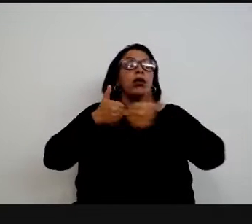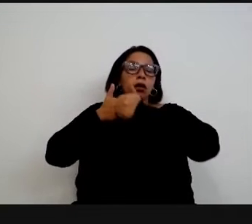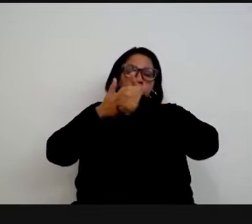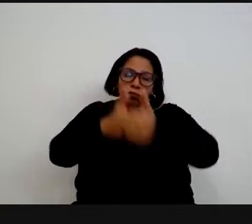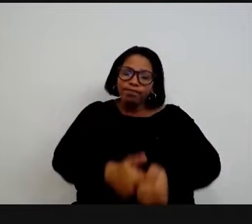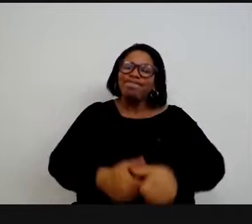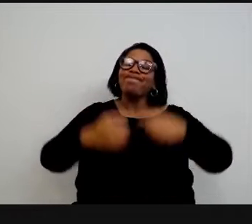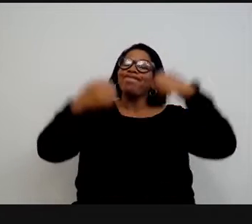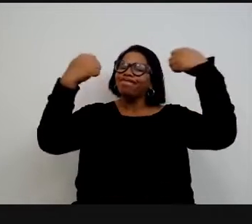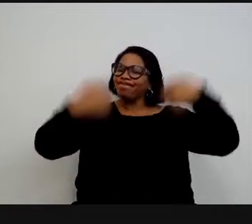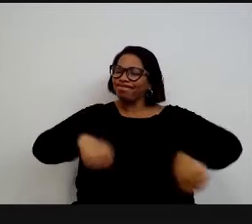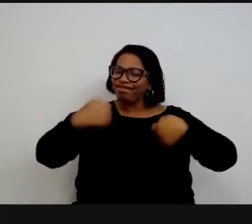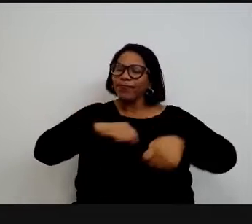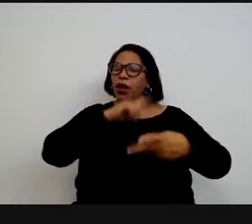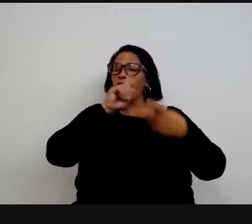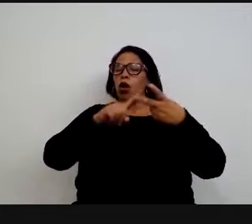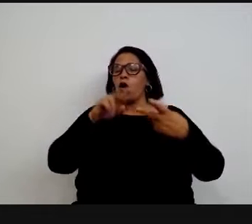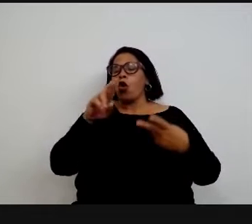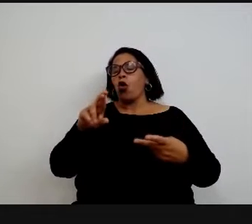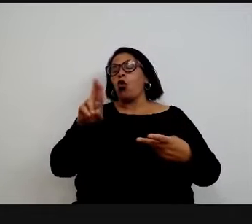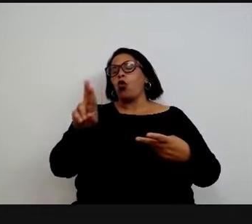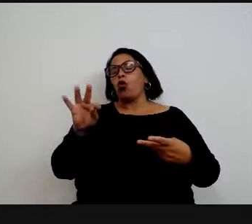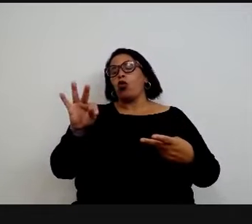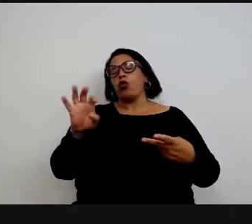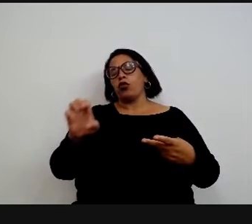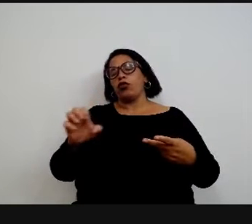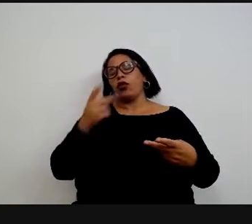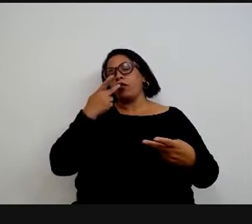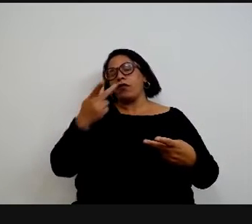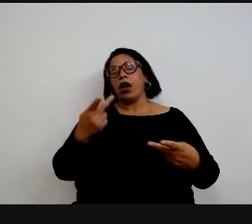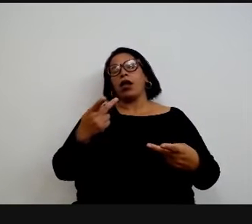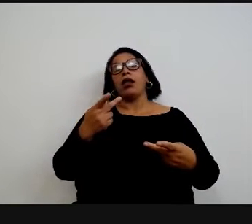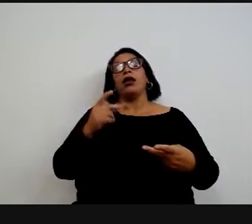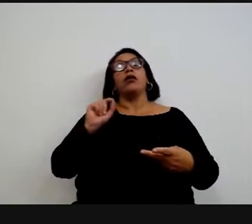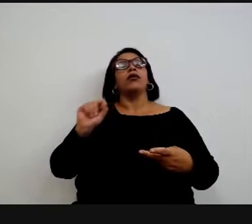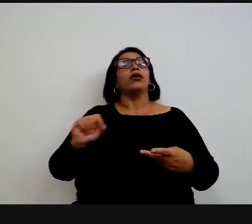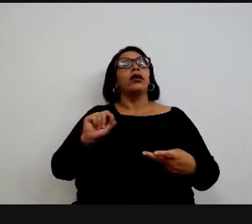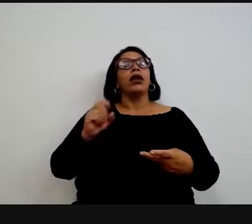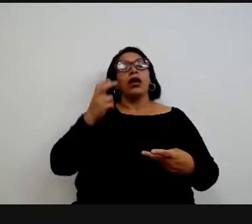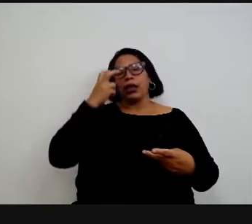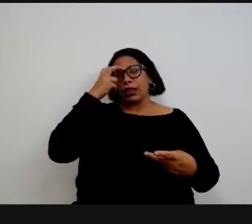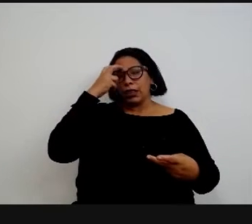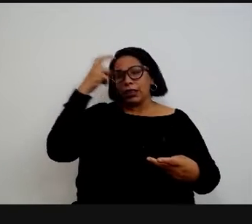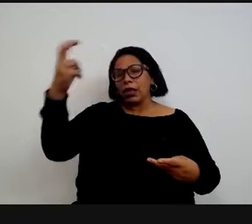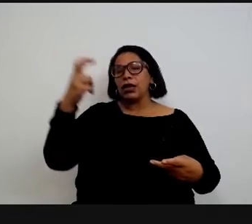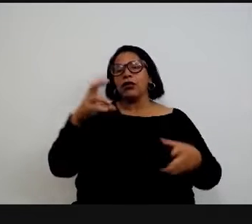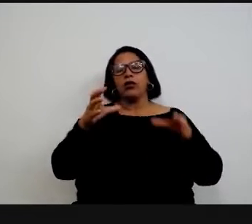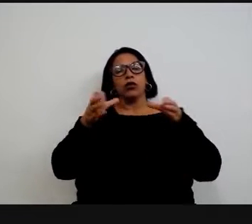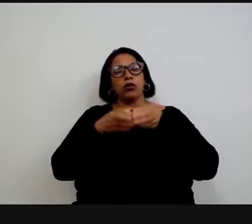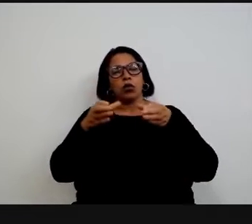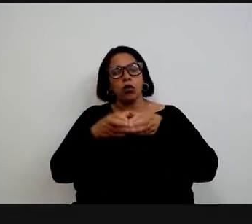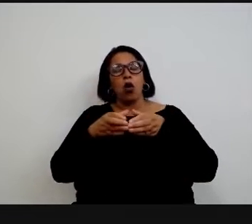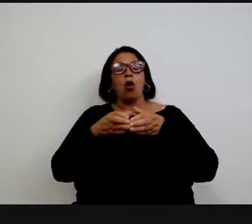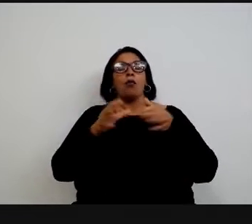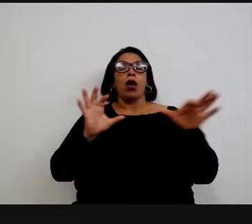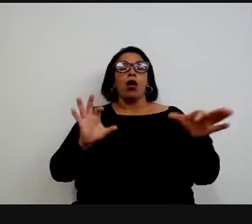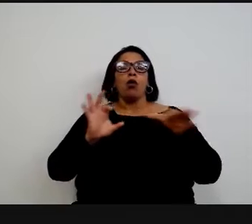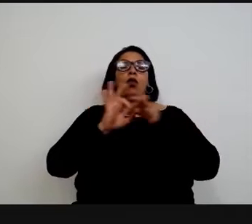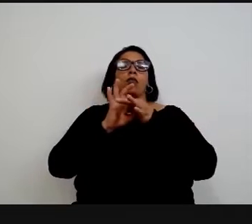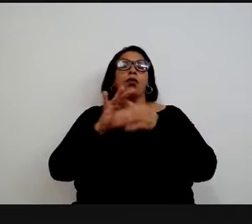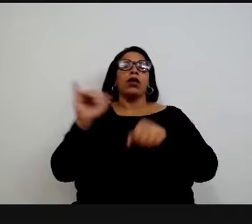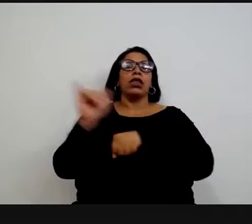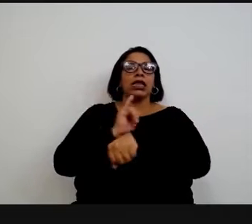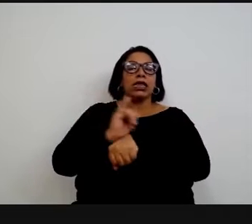os exemplos. A Ruth traz aqui a importância do acionamento da inteligência coletiva, o